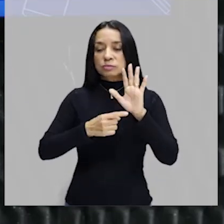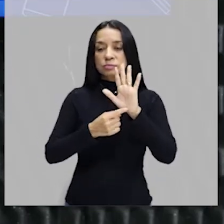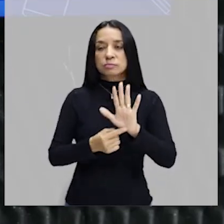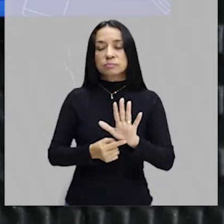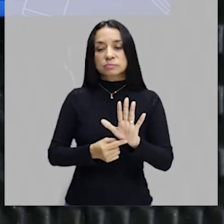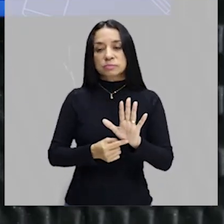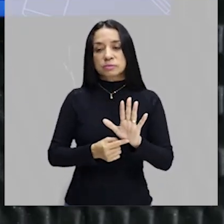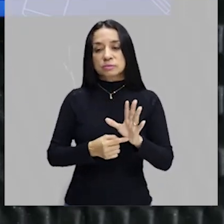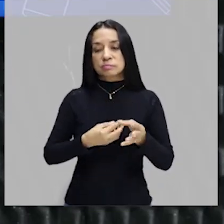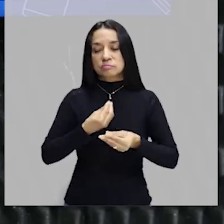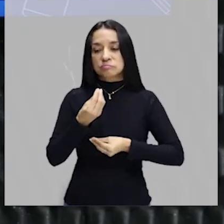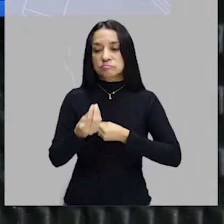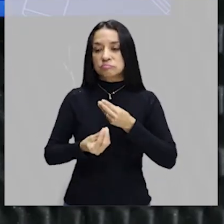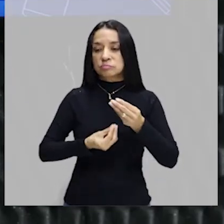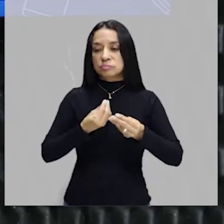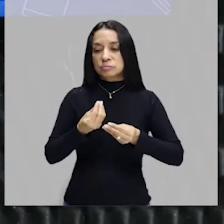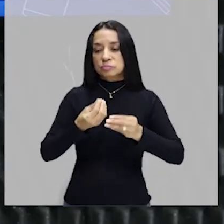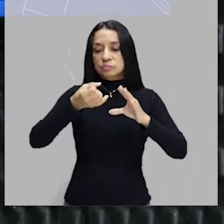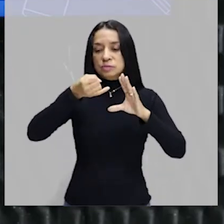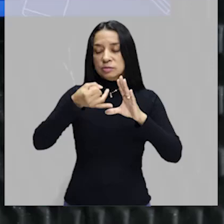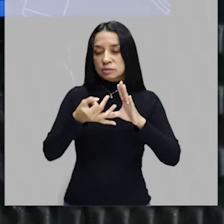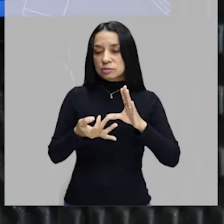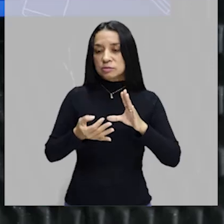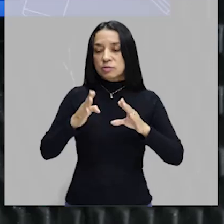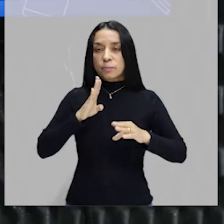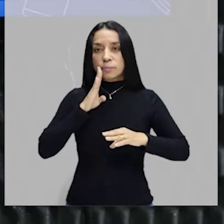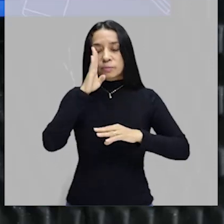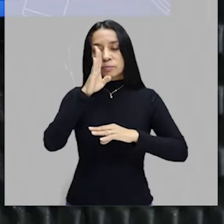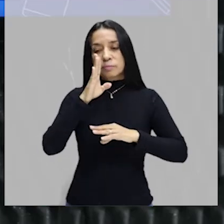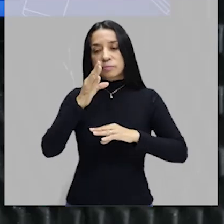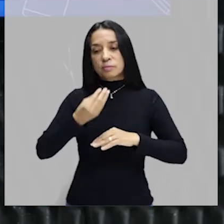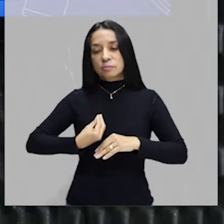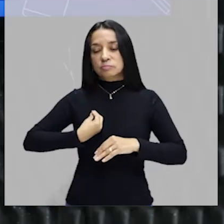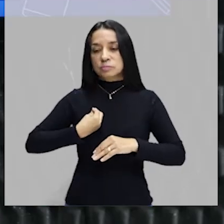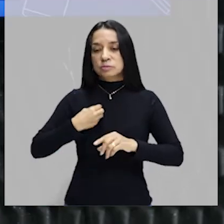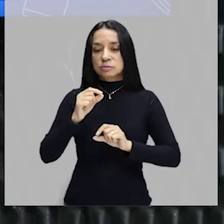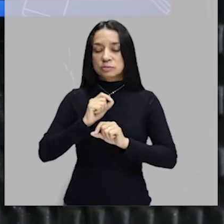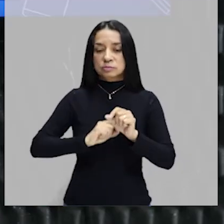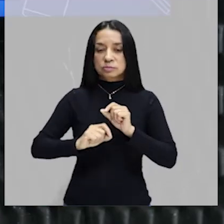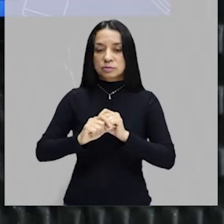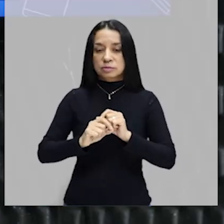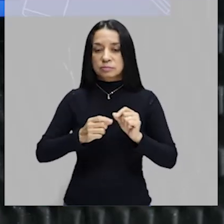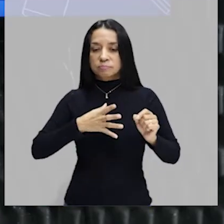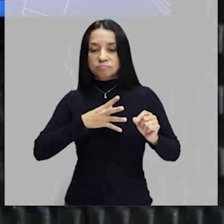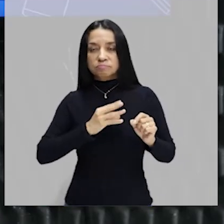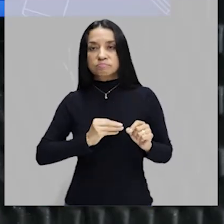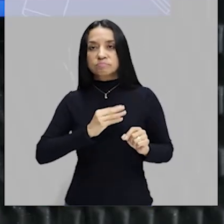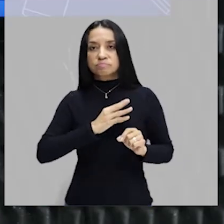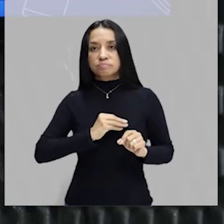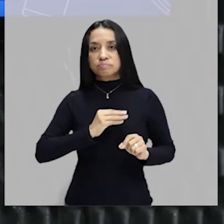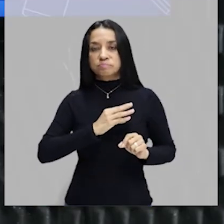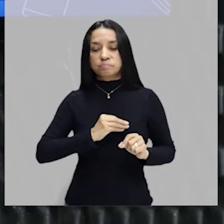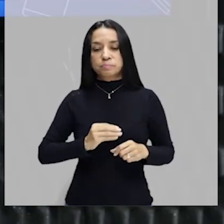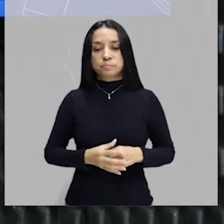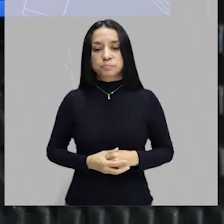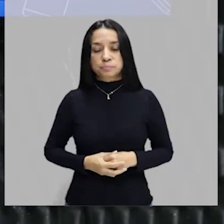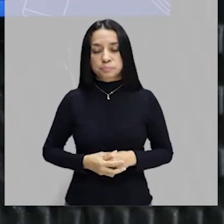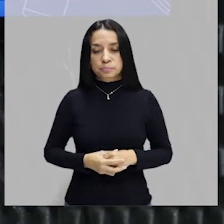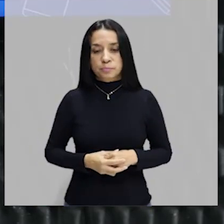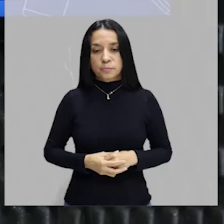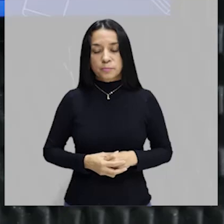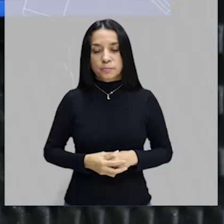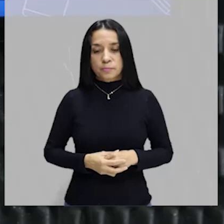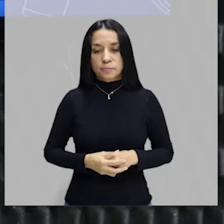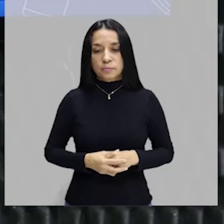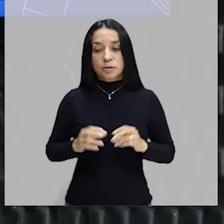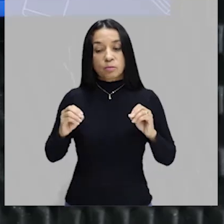apresentam como característica principal a presença das glândulas mamárias,